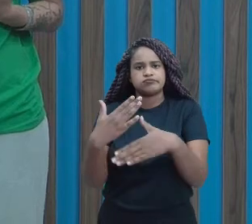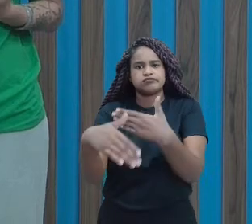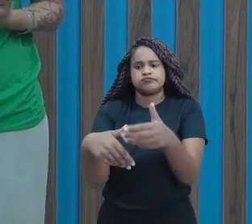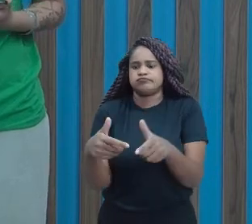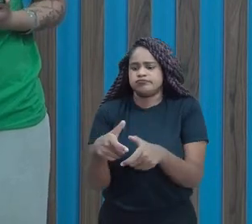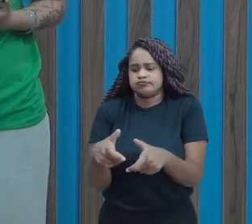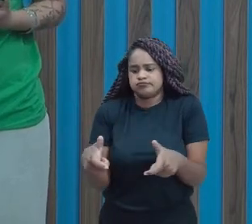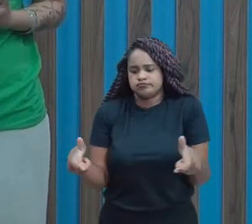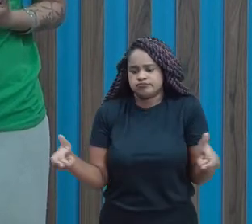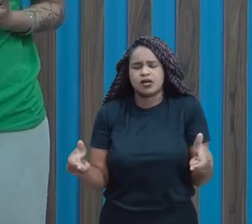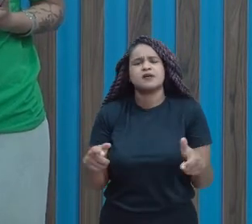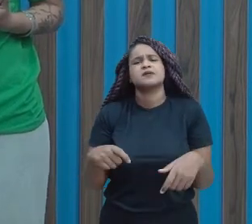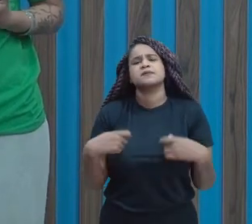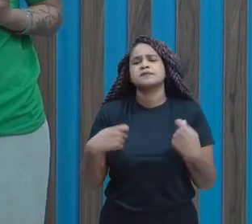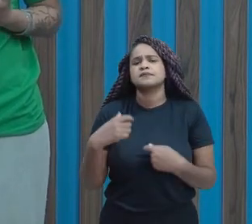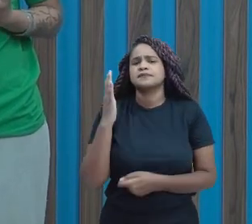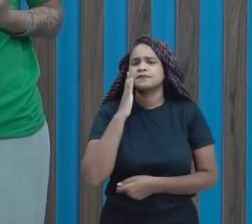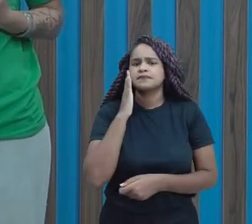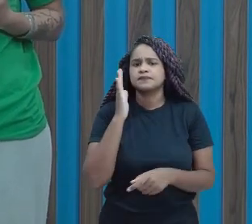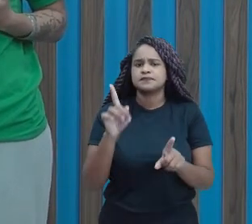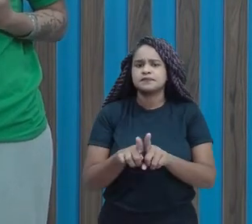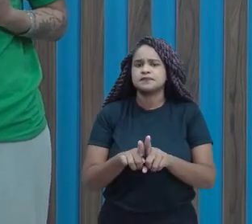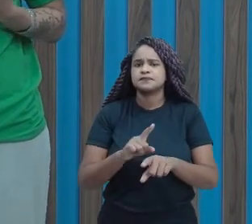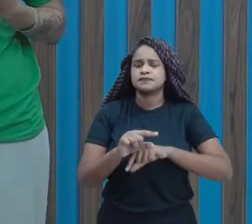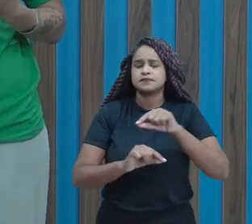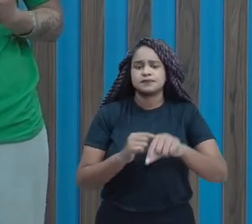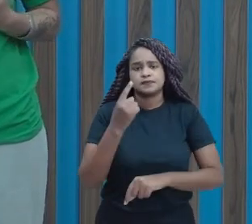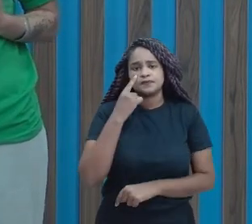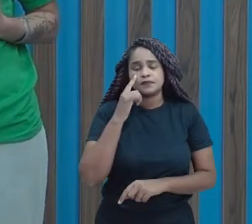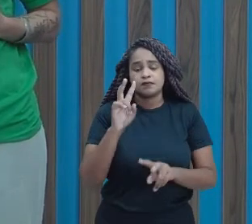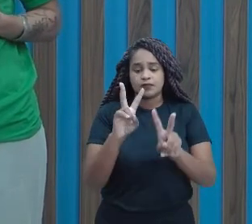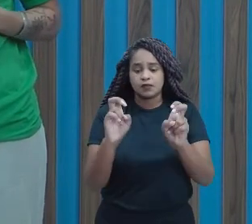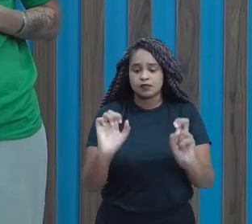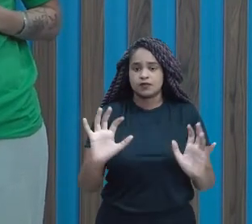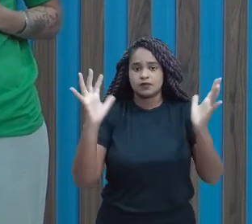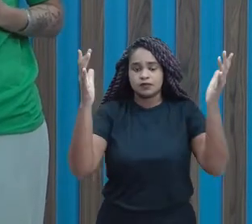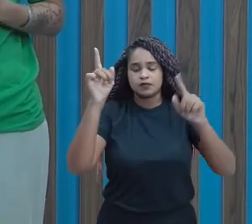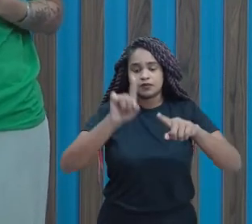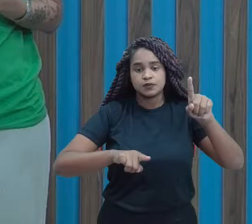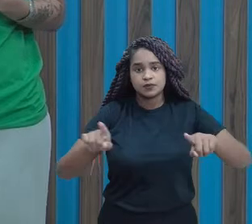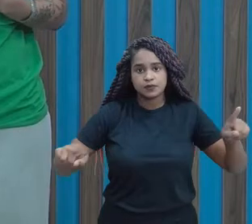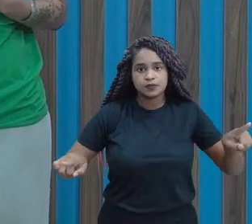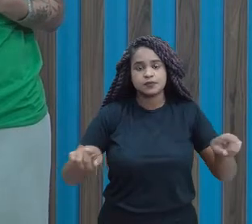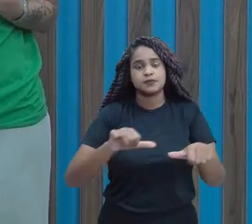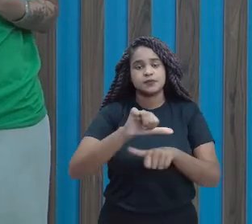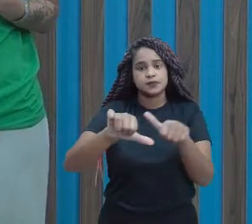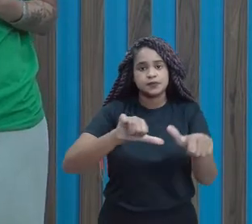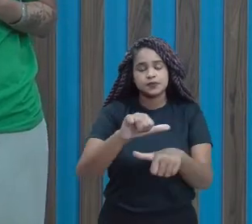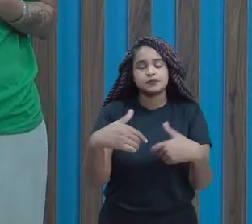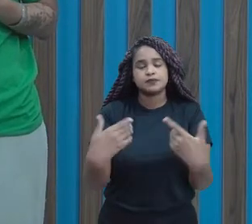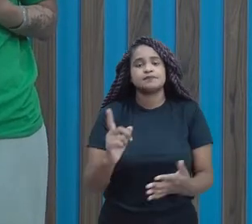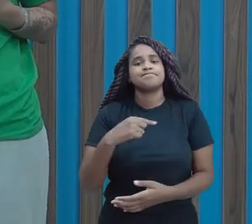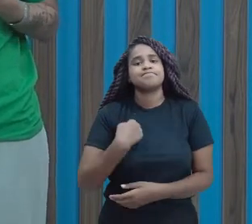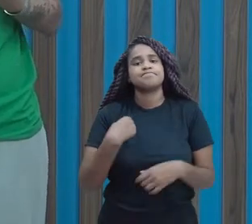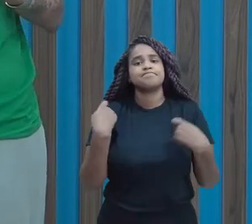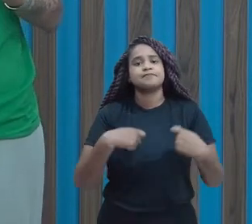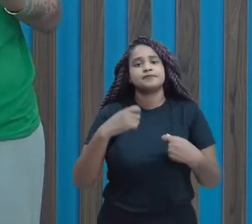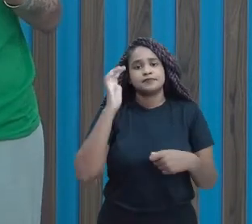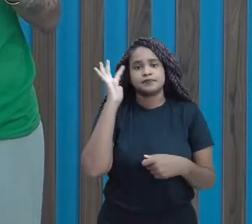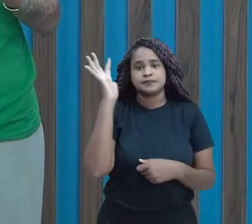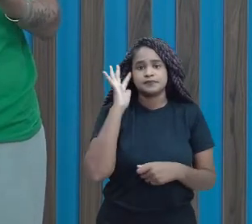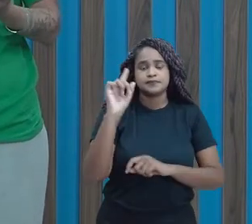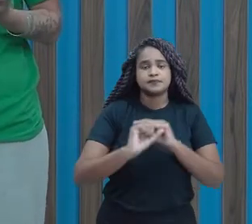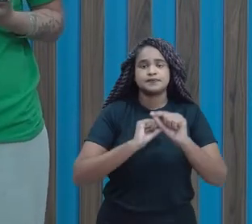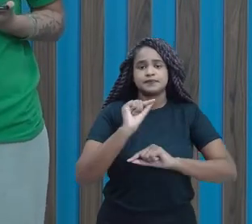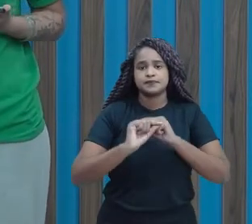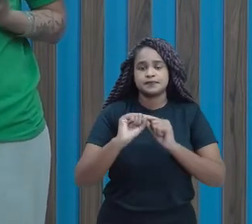também precisa entender, porque quando a gente está falando em mudanças, alterações climáticas, a gente tem que pensar, eu acho que o termo assim